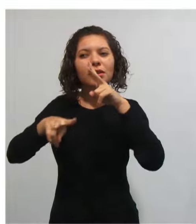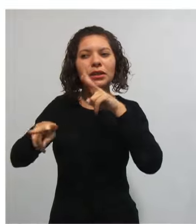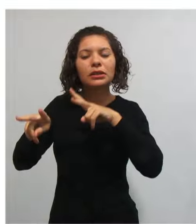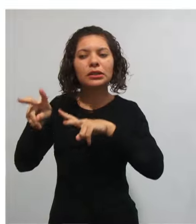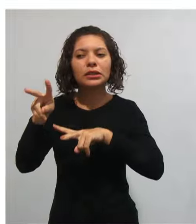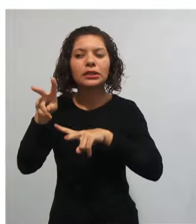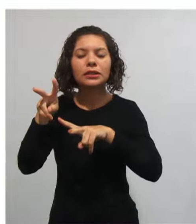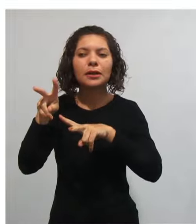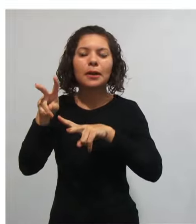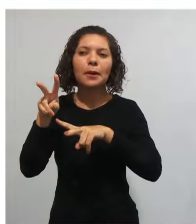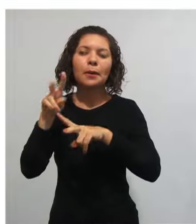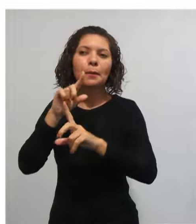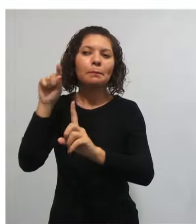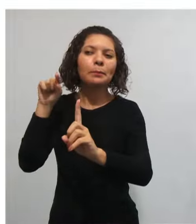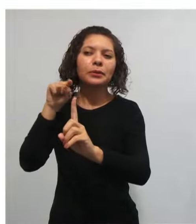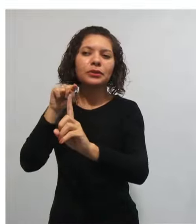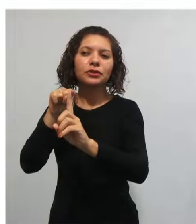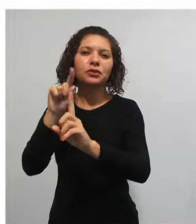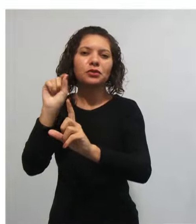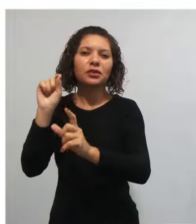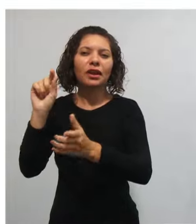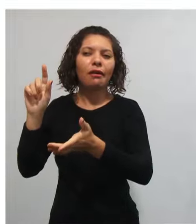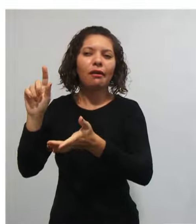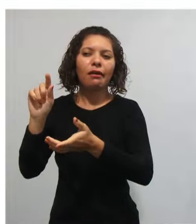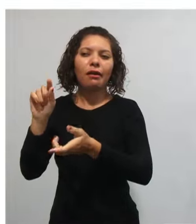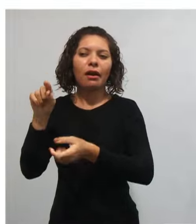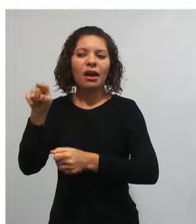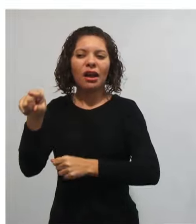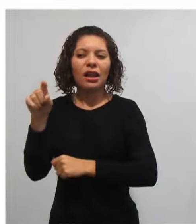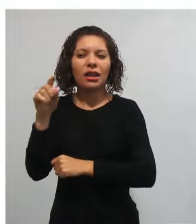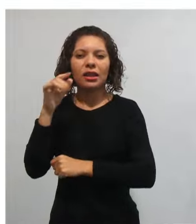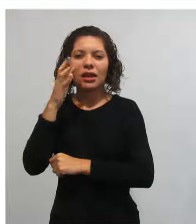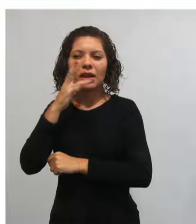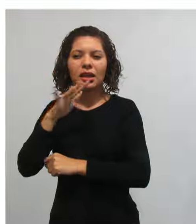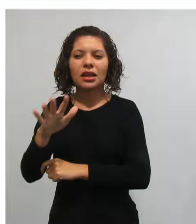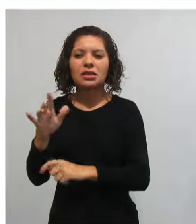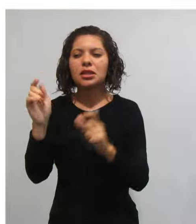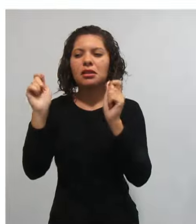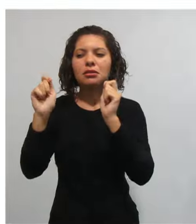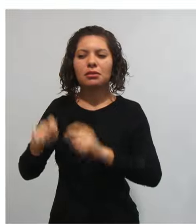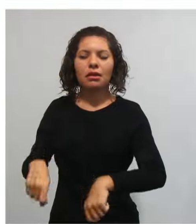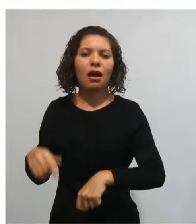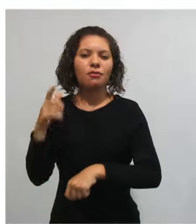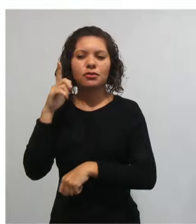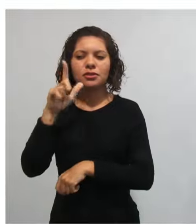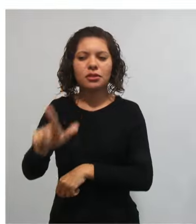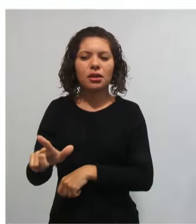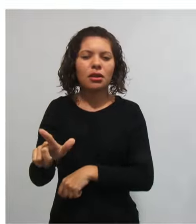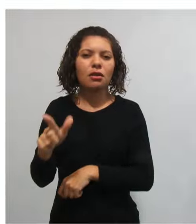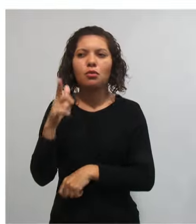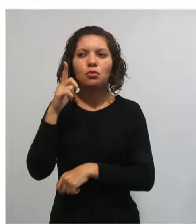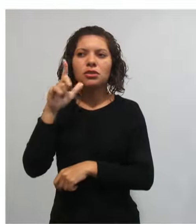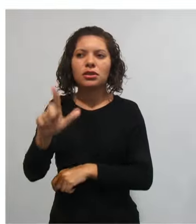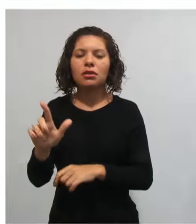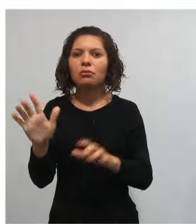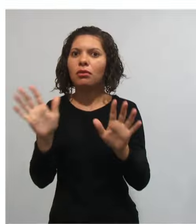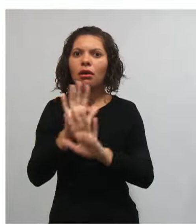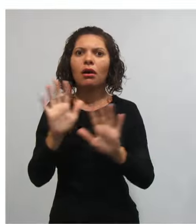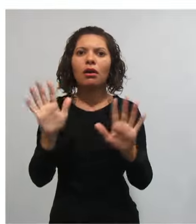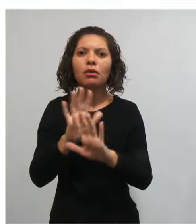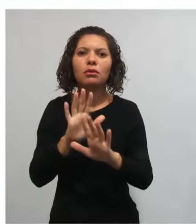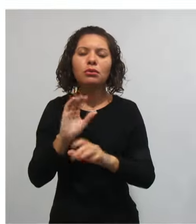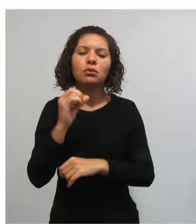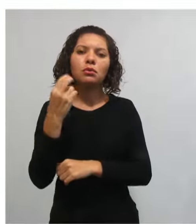não se avalia nesse objetivo de eh dar um laudo de dizer a criança está apta ou não está apta o